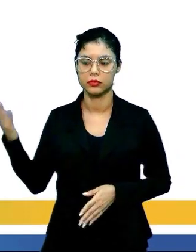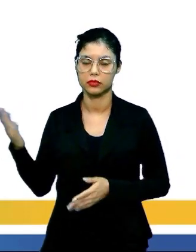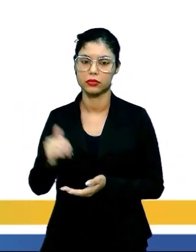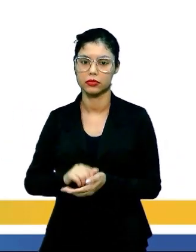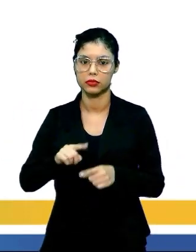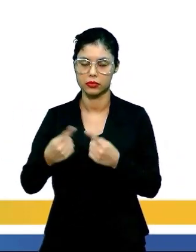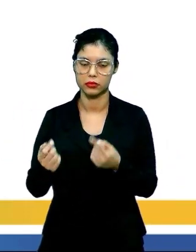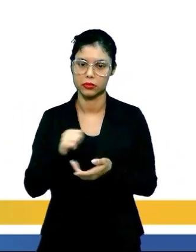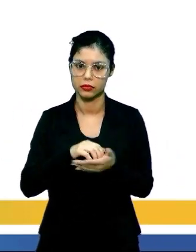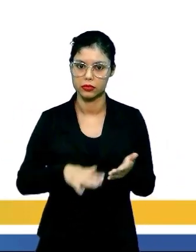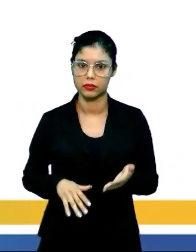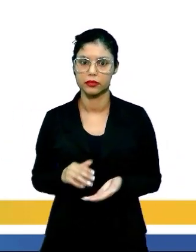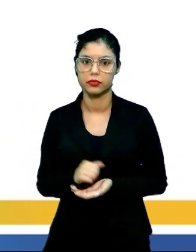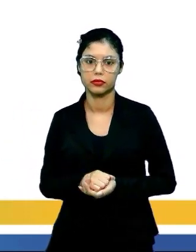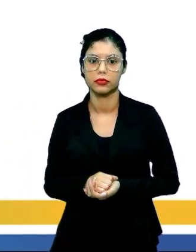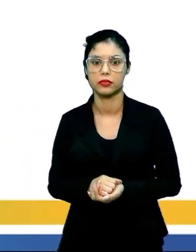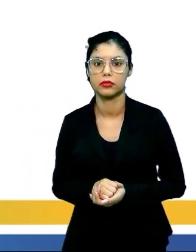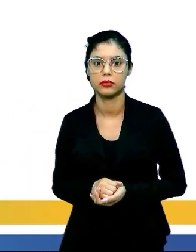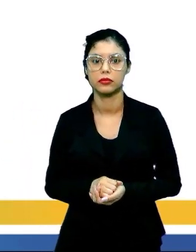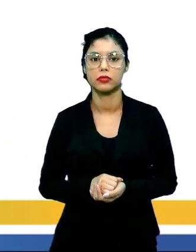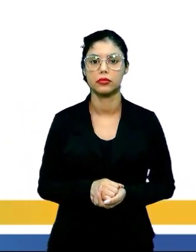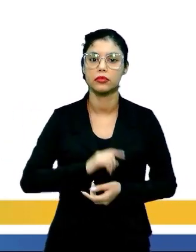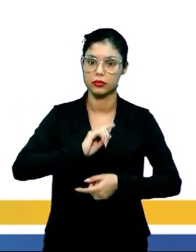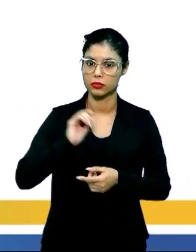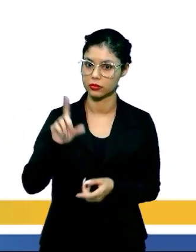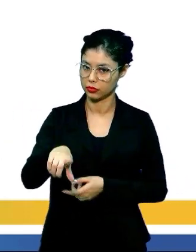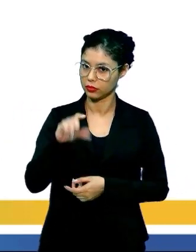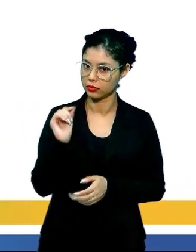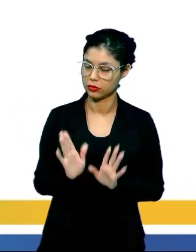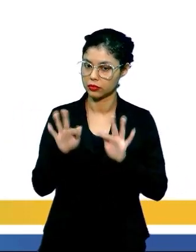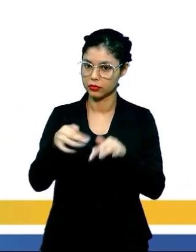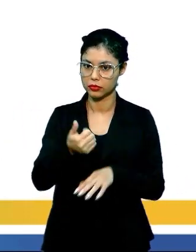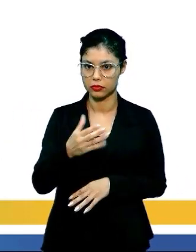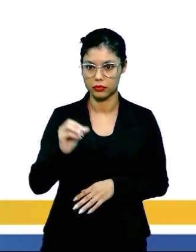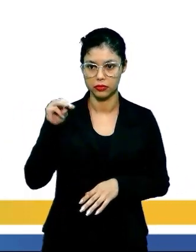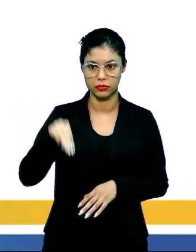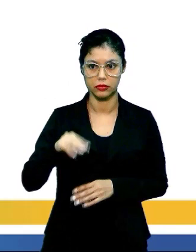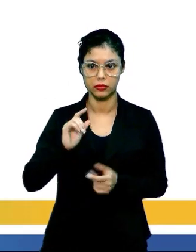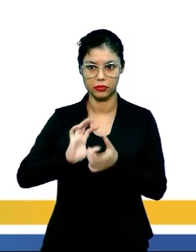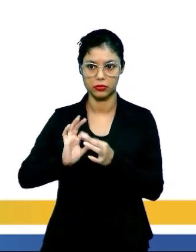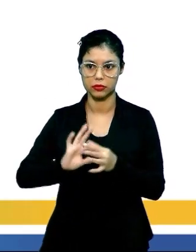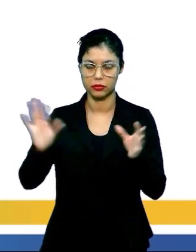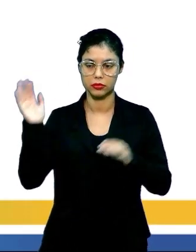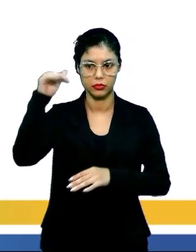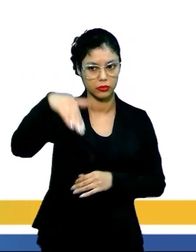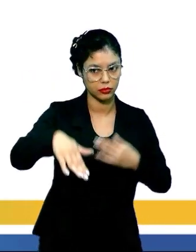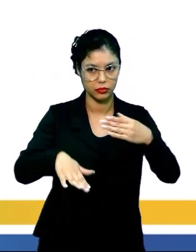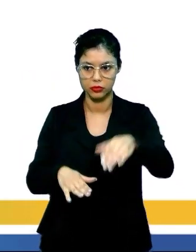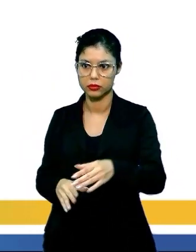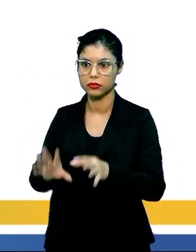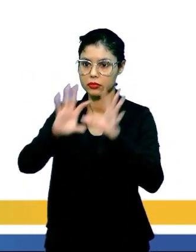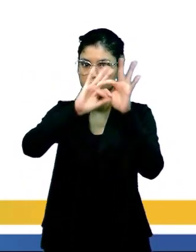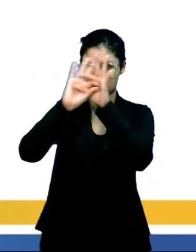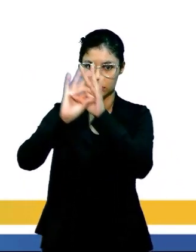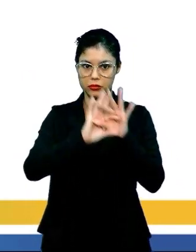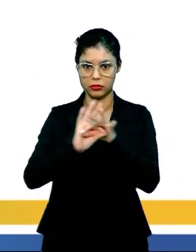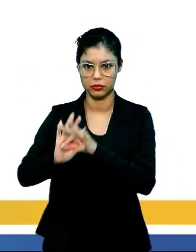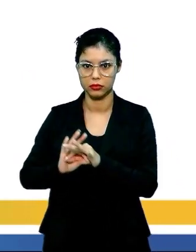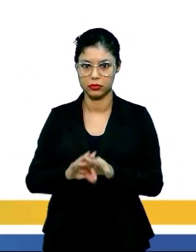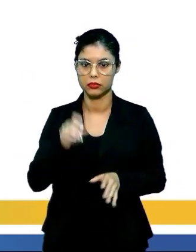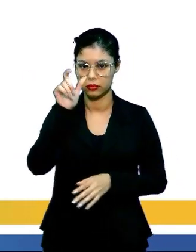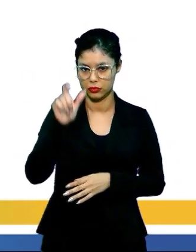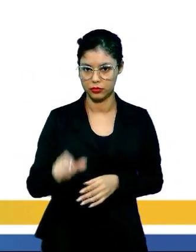com mais um exercício? Em uma seletiva para a final dos 100 metros livres de natação, numa Olimpíada, os atletas em